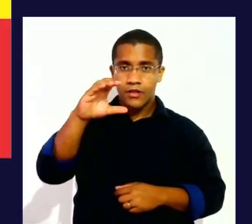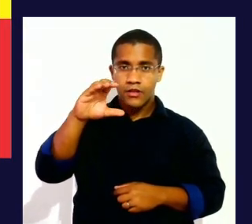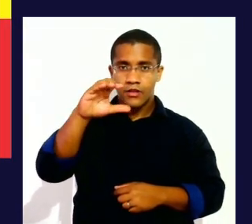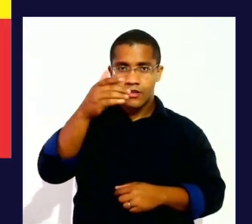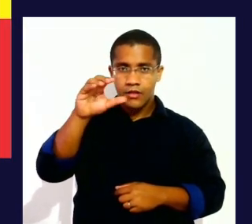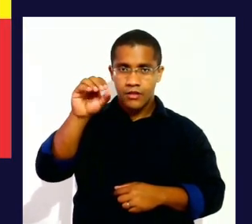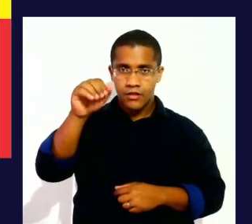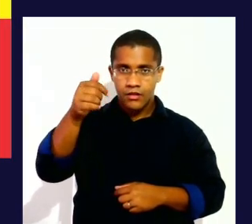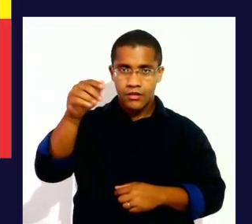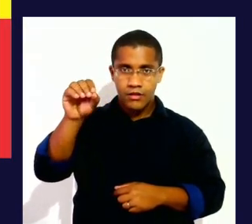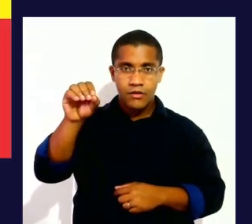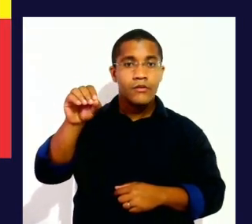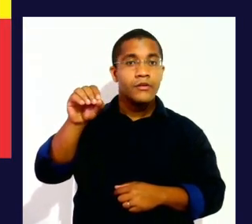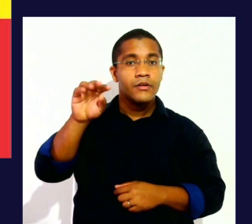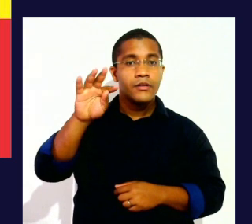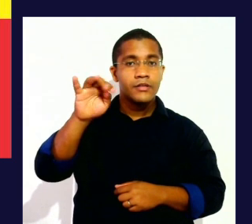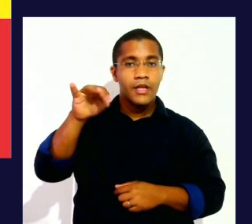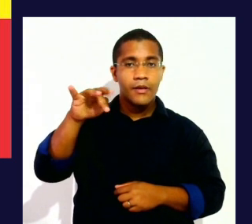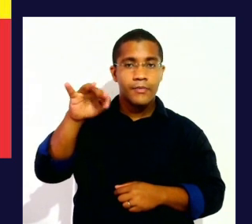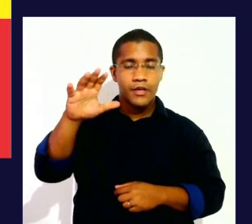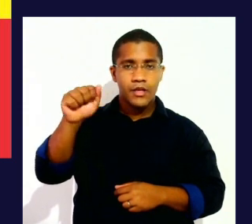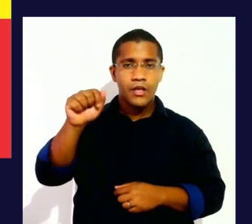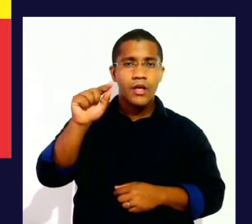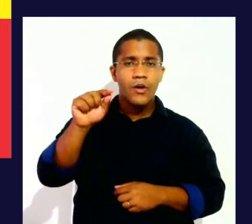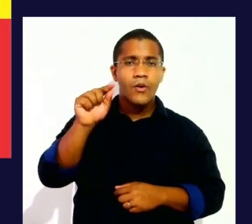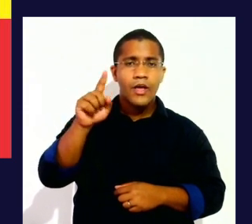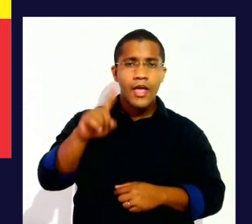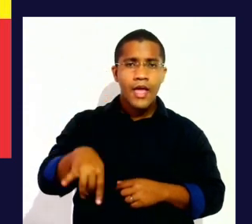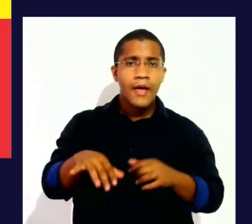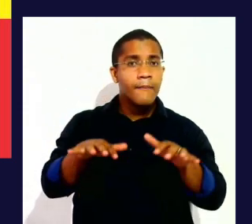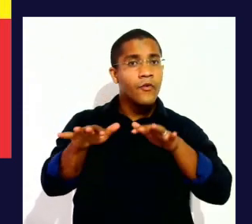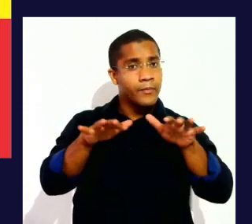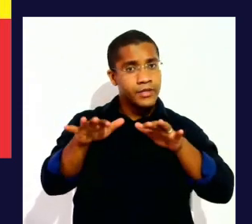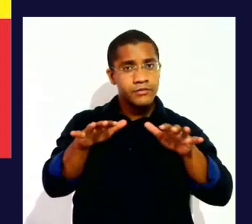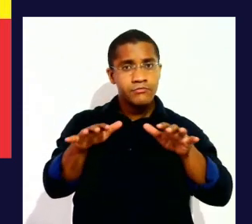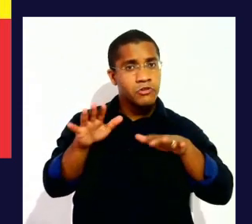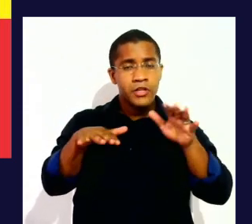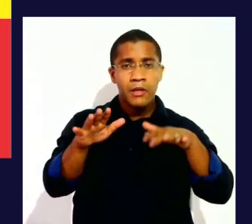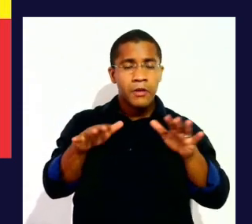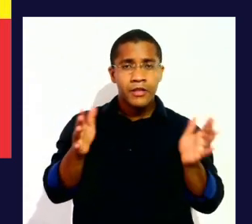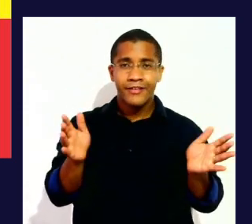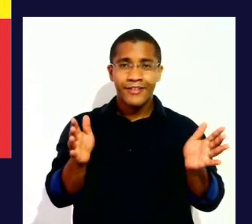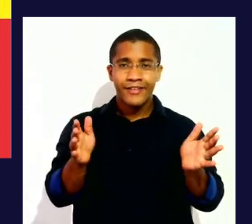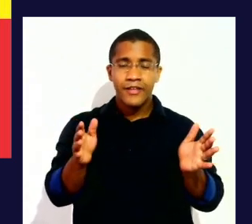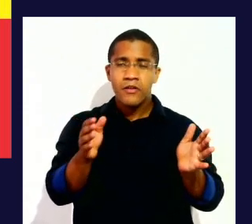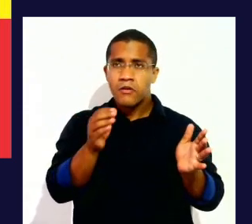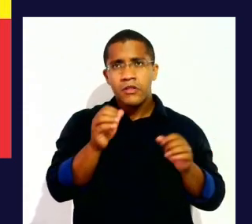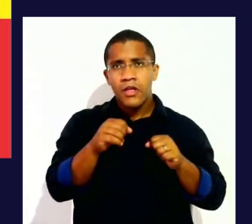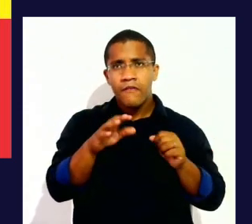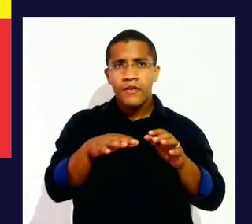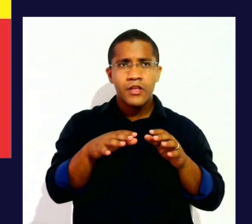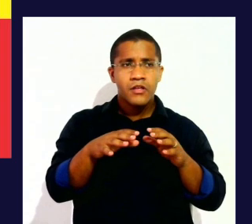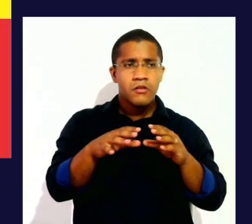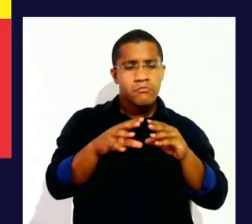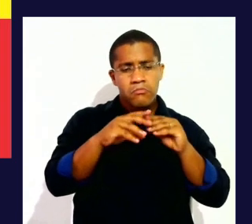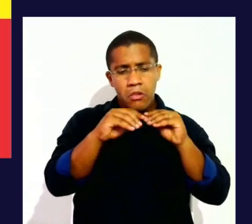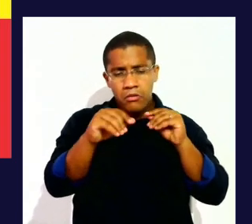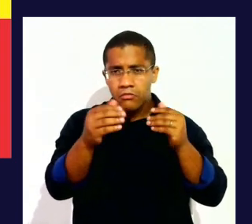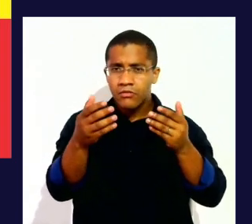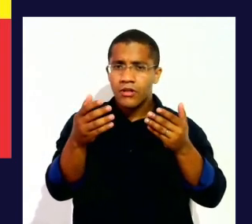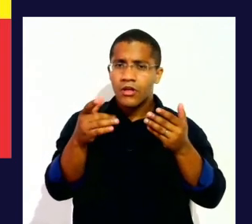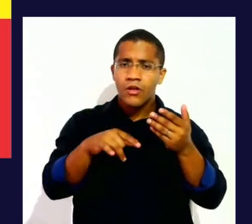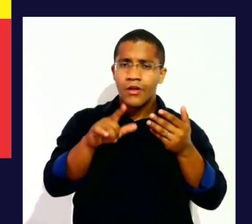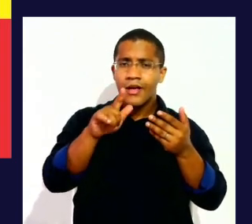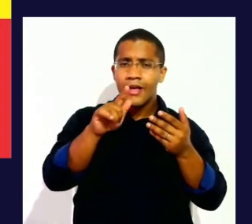de transmissão de calor que vai se dar a partir da movimentação de uma massa fluida, ou gasosa ou